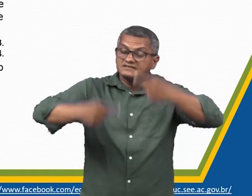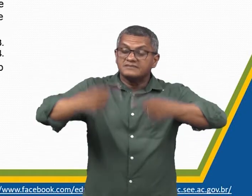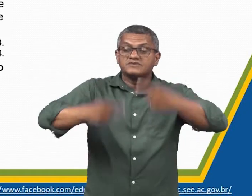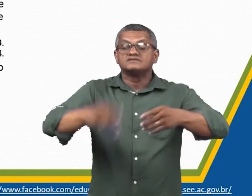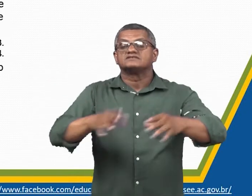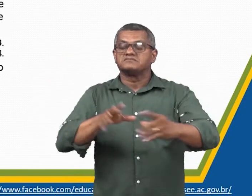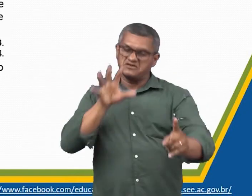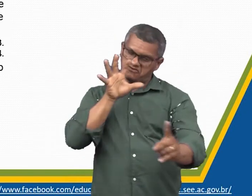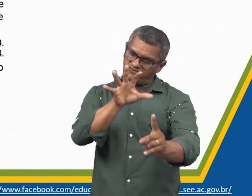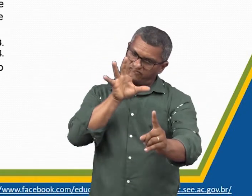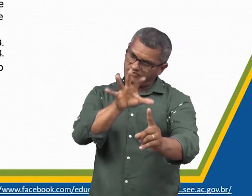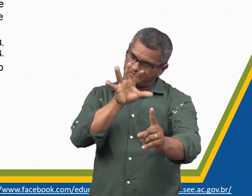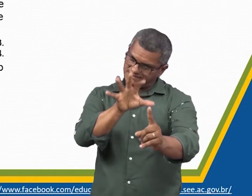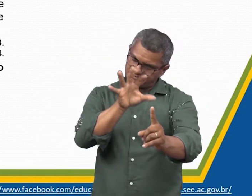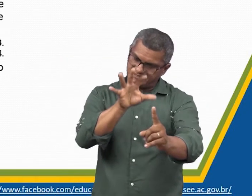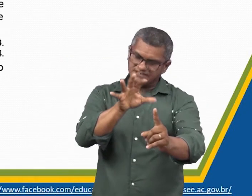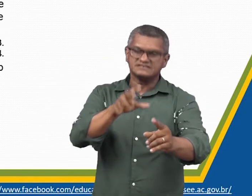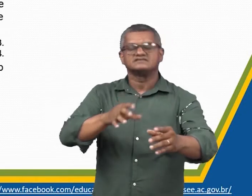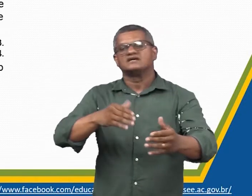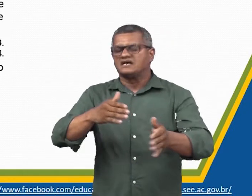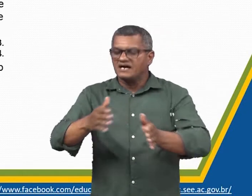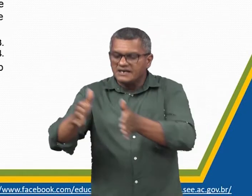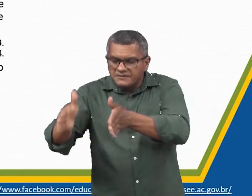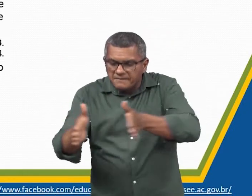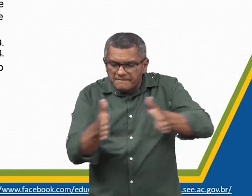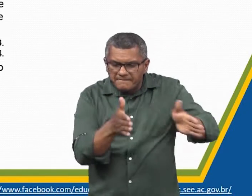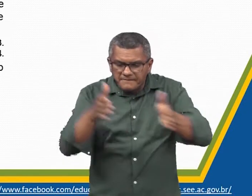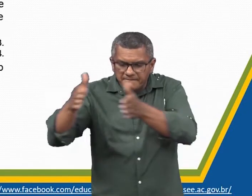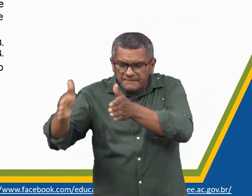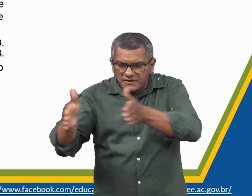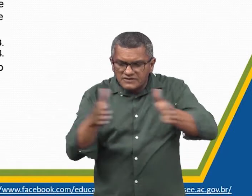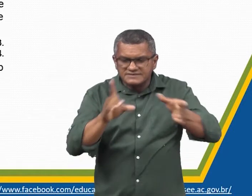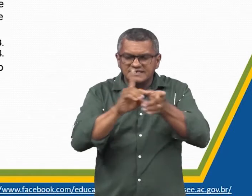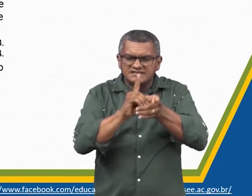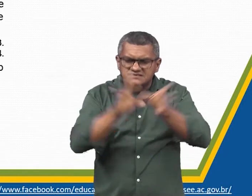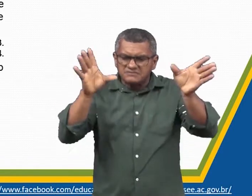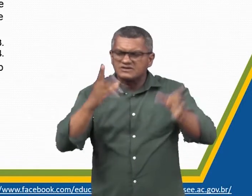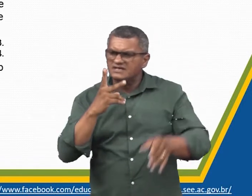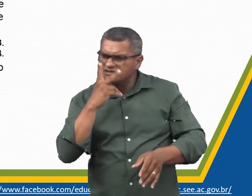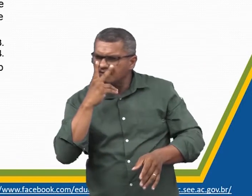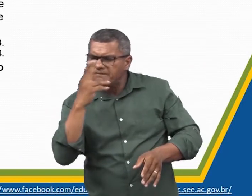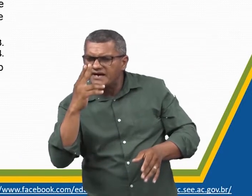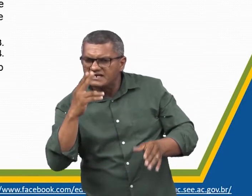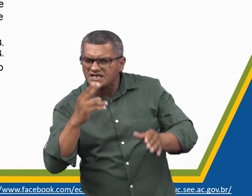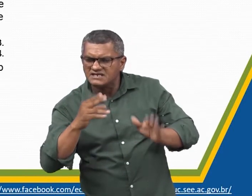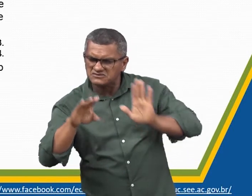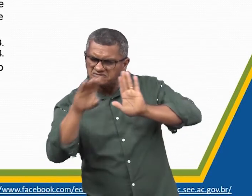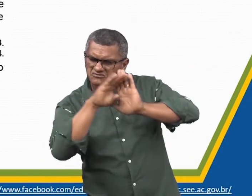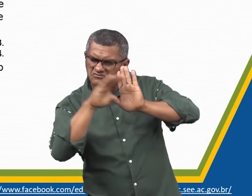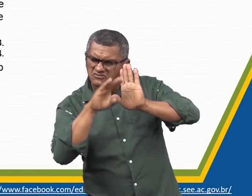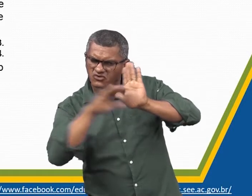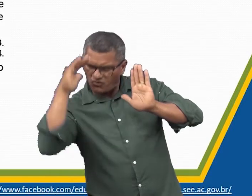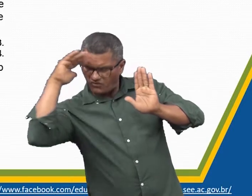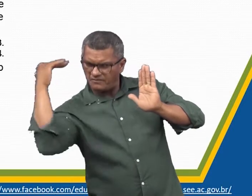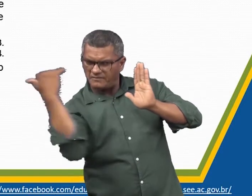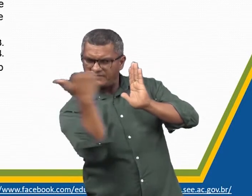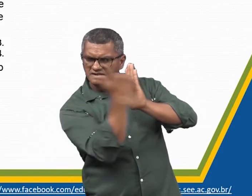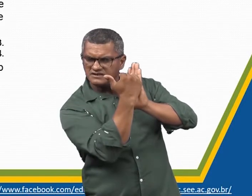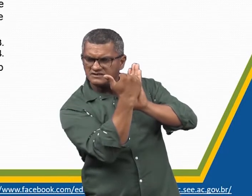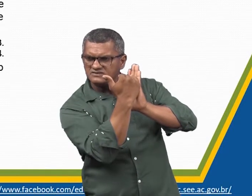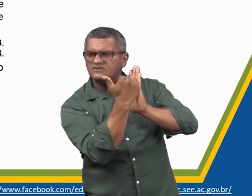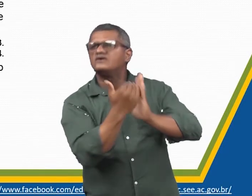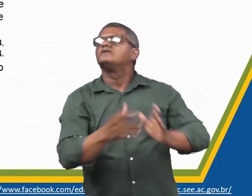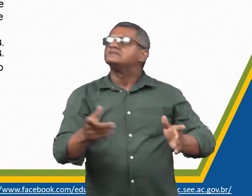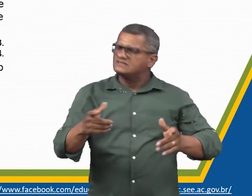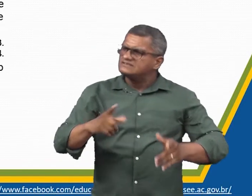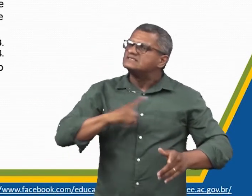influenciam procedimentos e resultados, processos democráticos que parecem cumprir as normas de